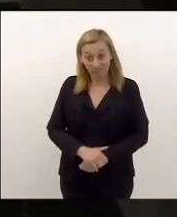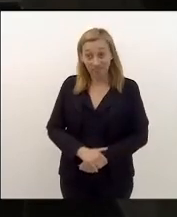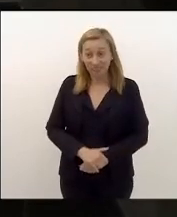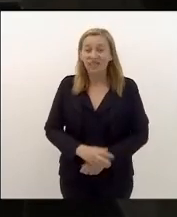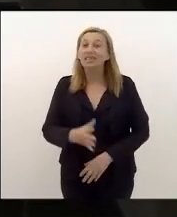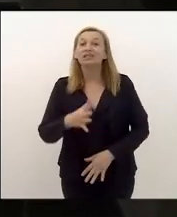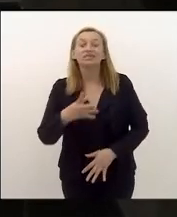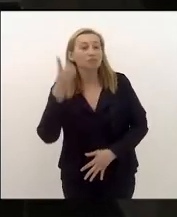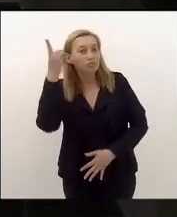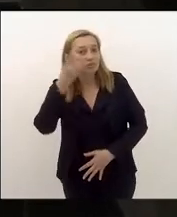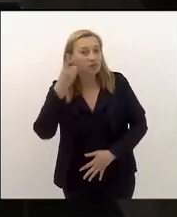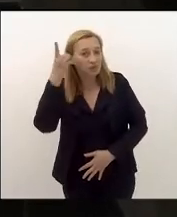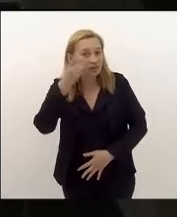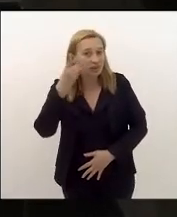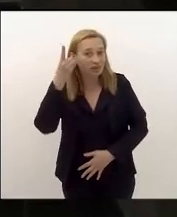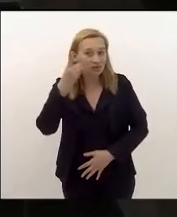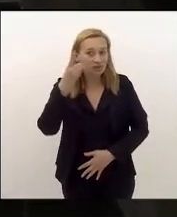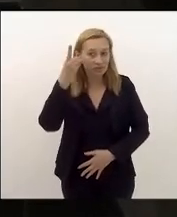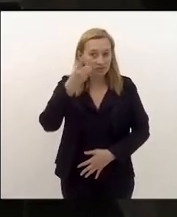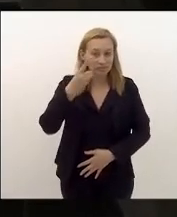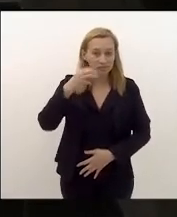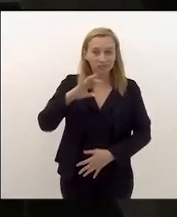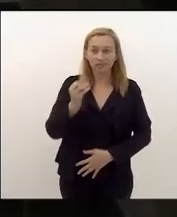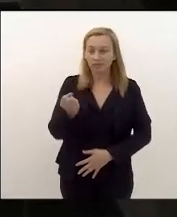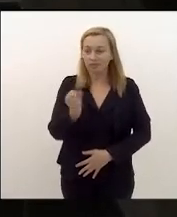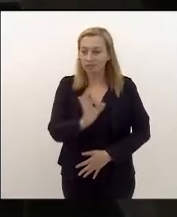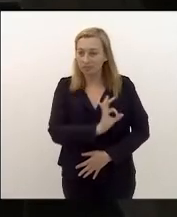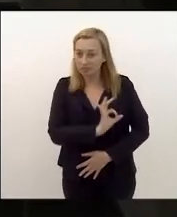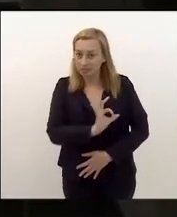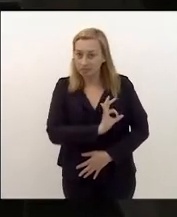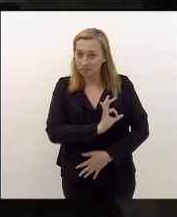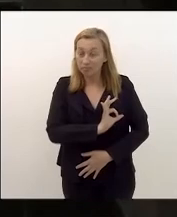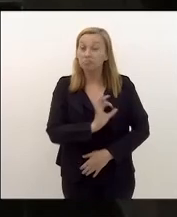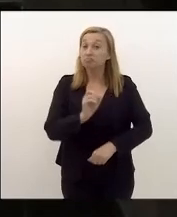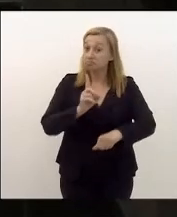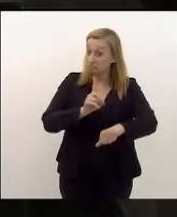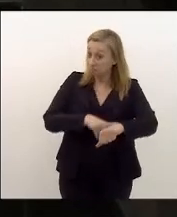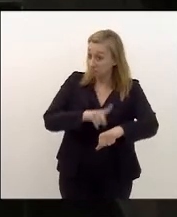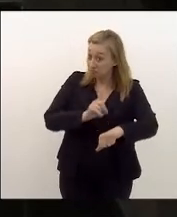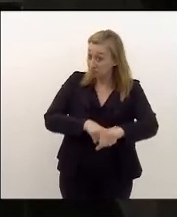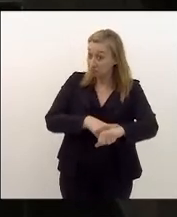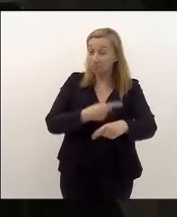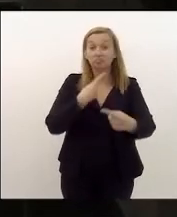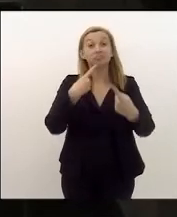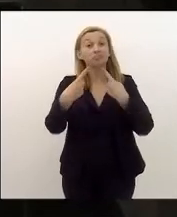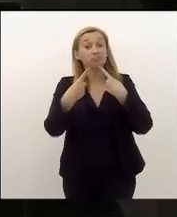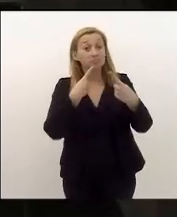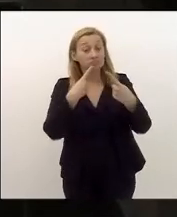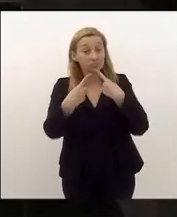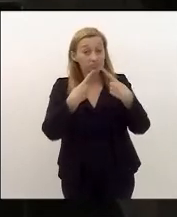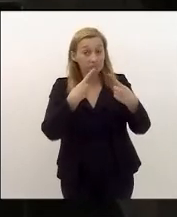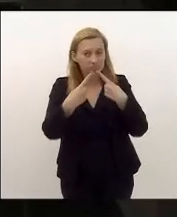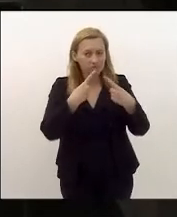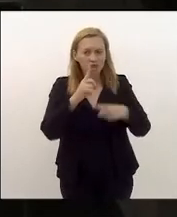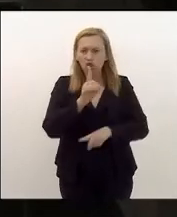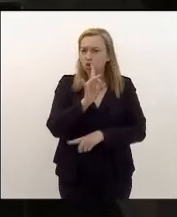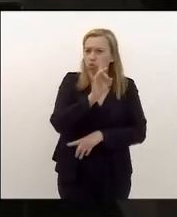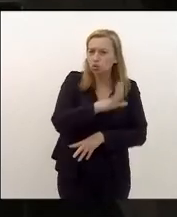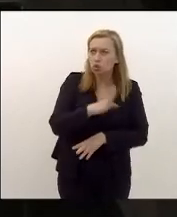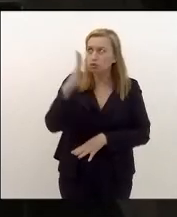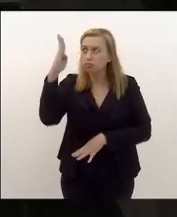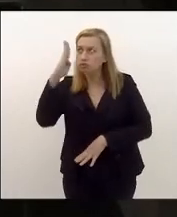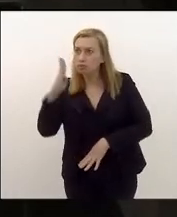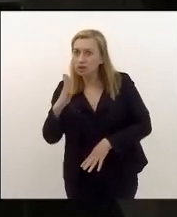Deputada Marta Rocha, houve tempo que se discutiu, não somente no